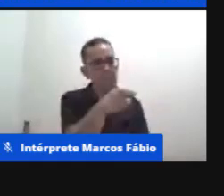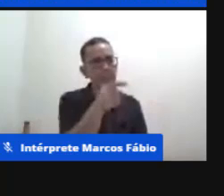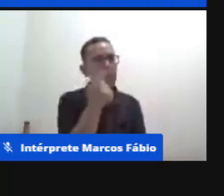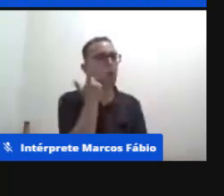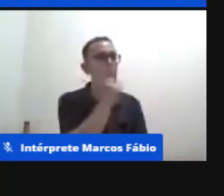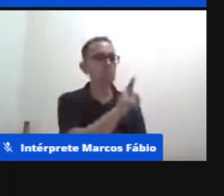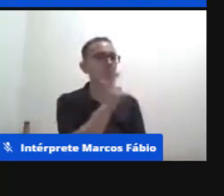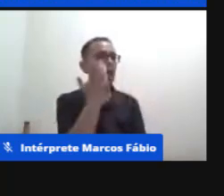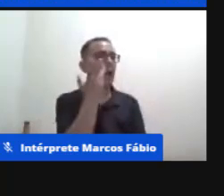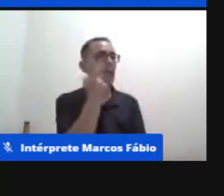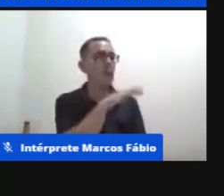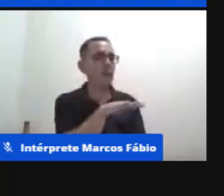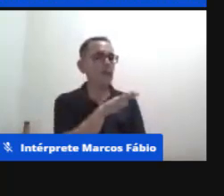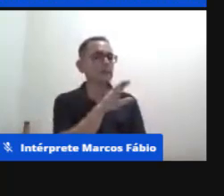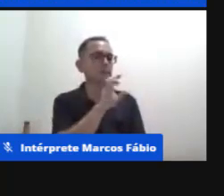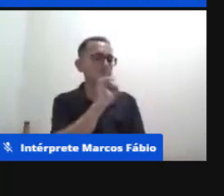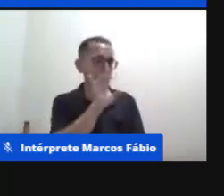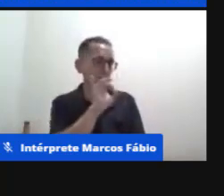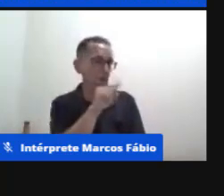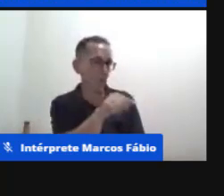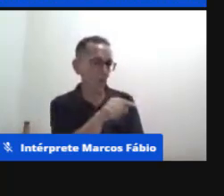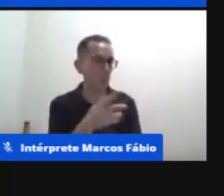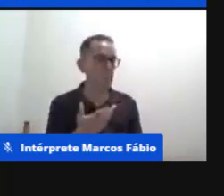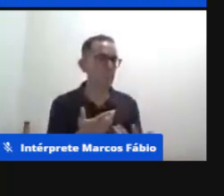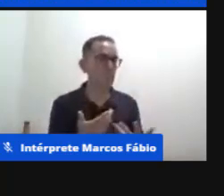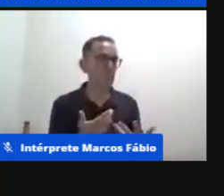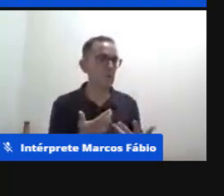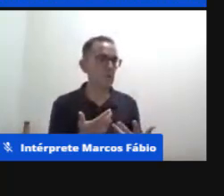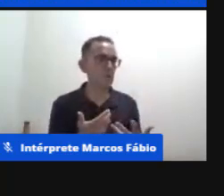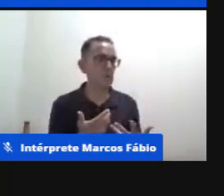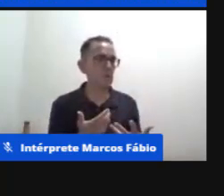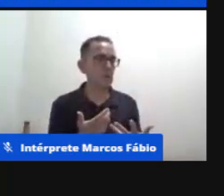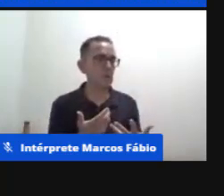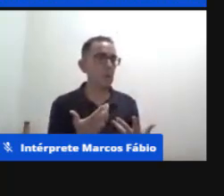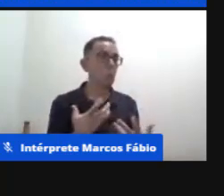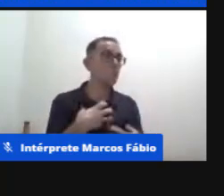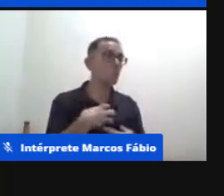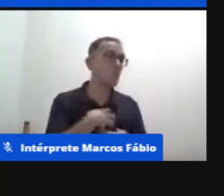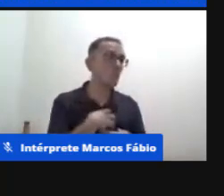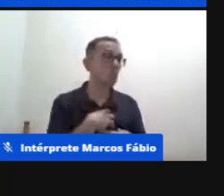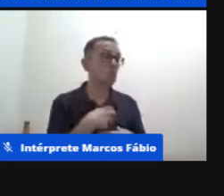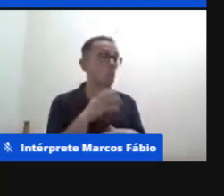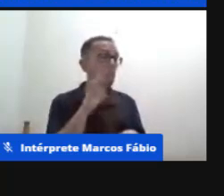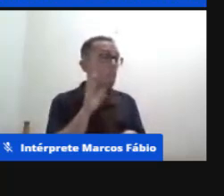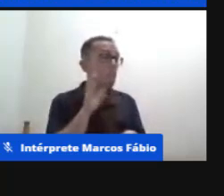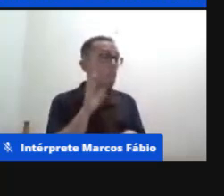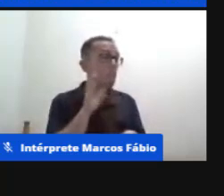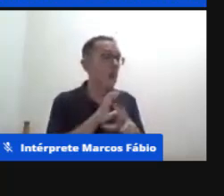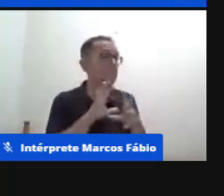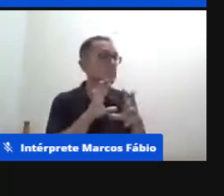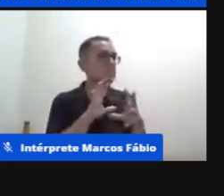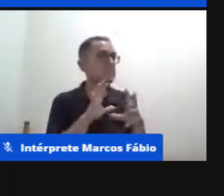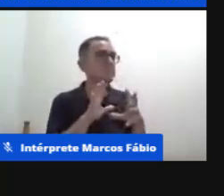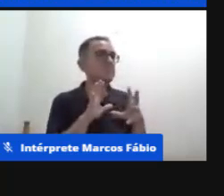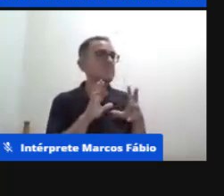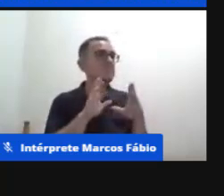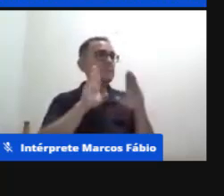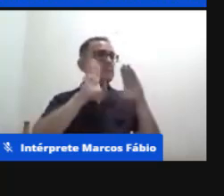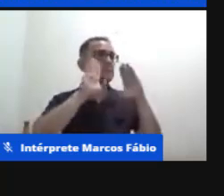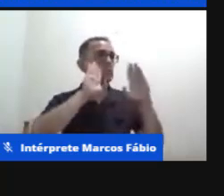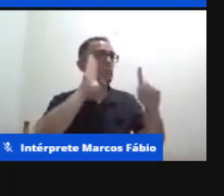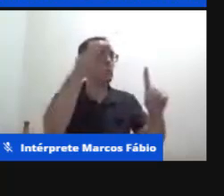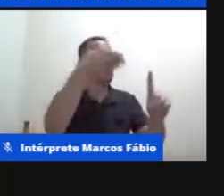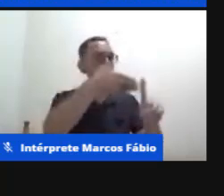essa criança uma questão mais fragmentada, uma questão